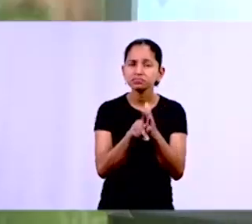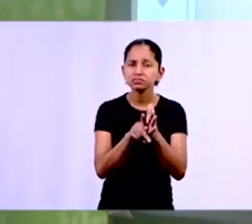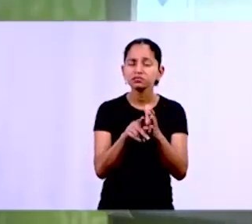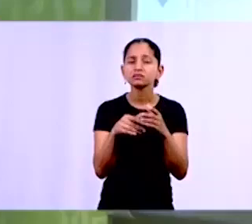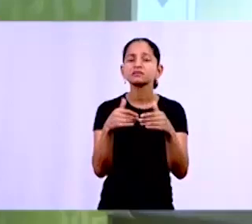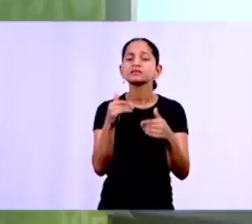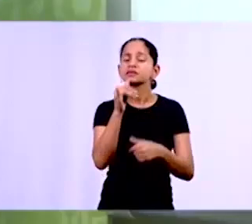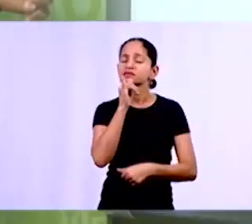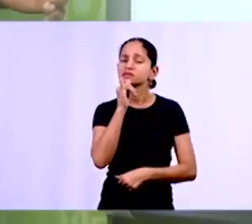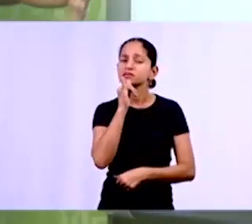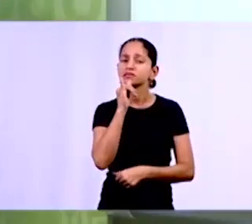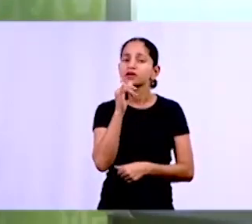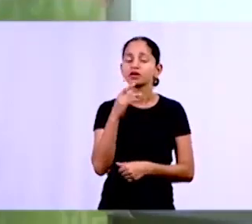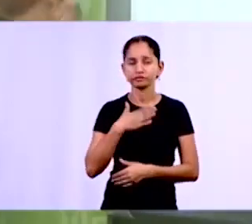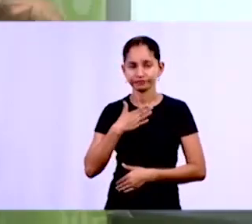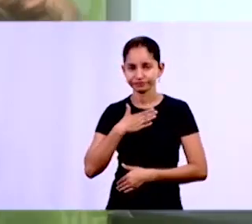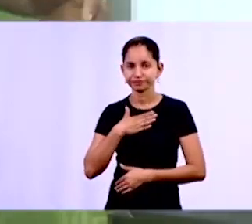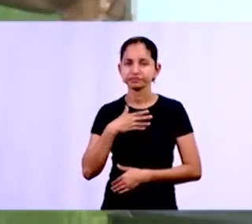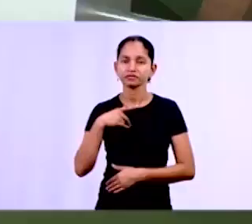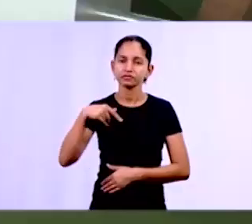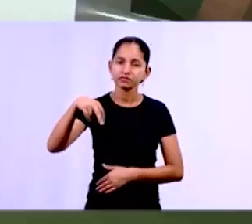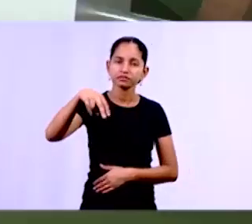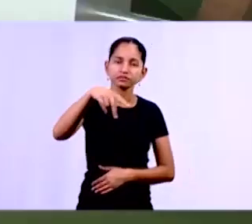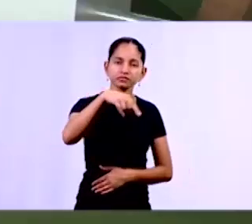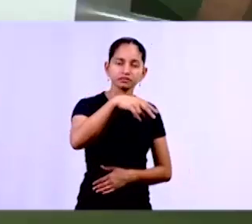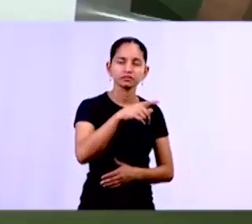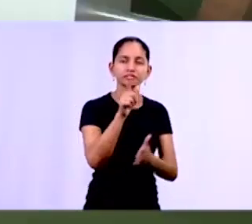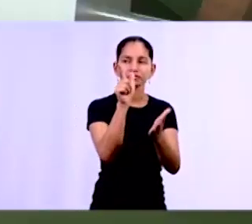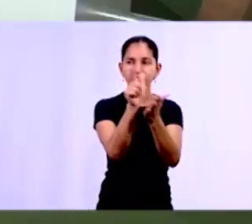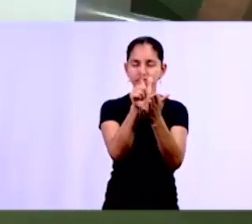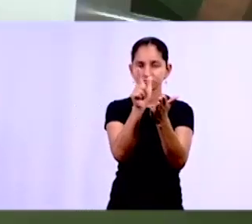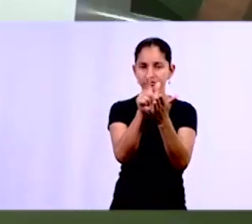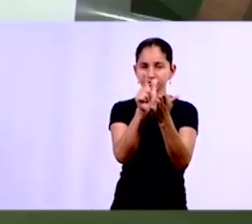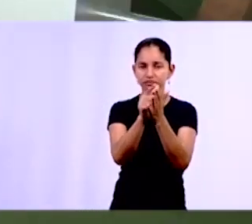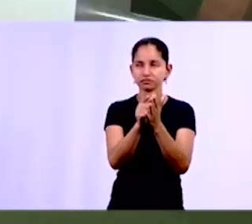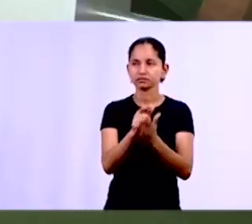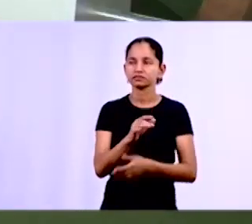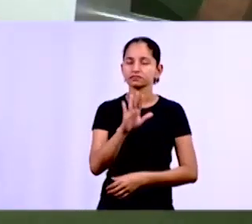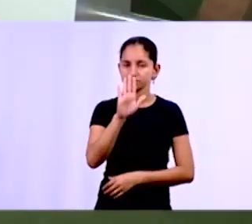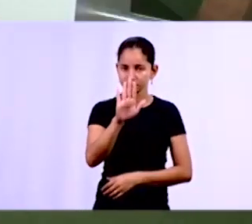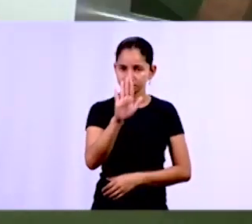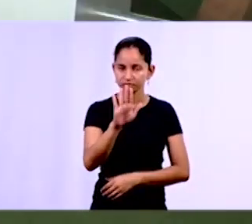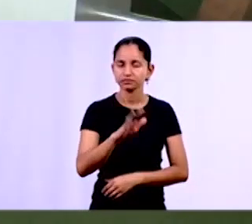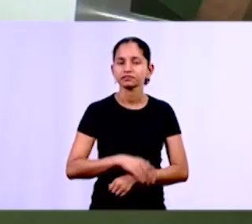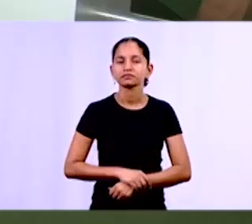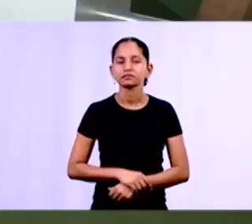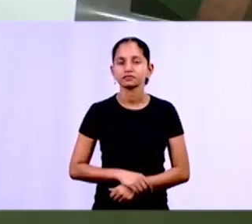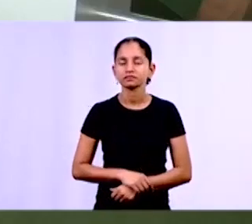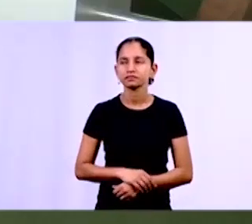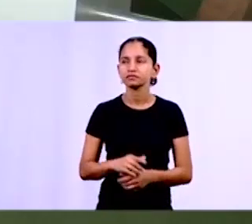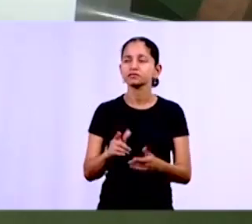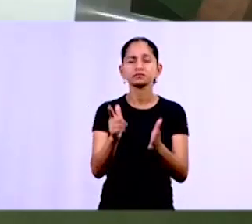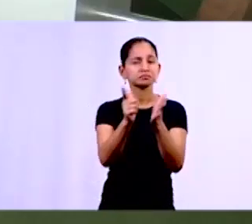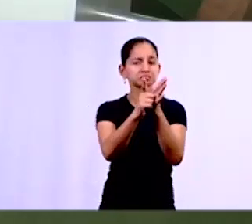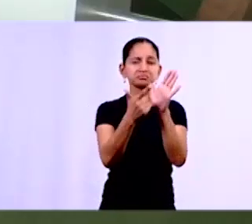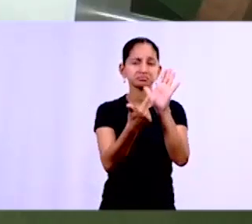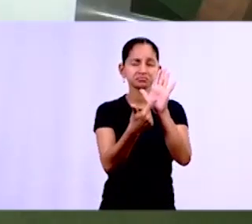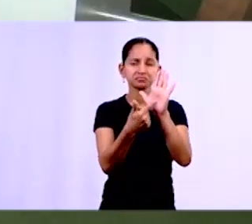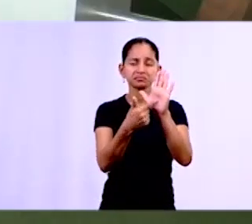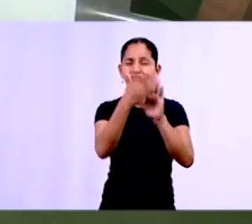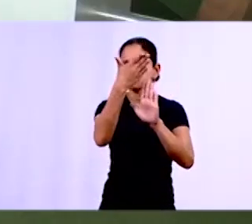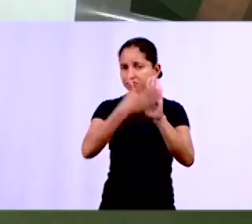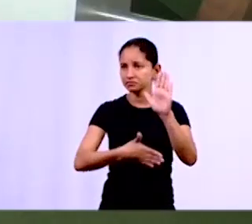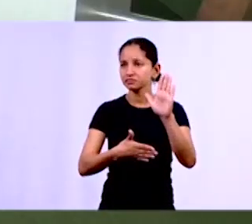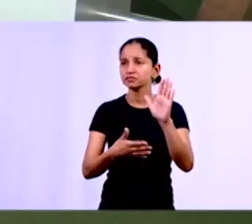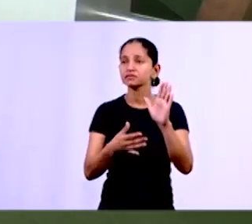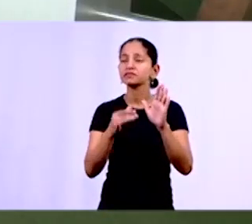vou andar aqui pelo estúdio, tá? Só um pouquinho, vou pegar uma folha dessa. Olha aqui uma folha dessa. Um Blade